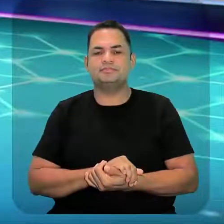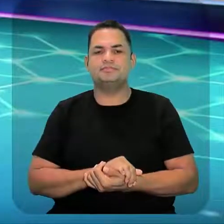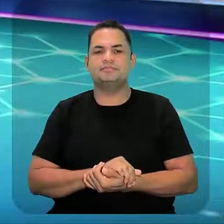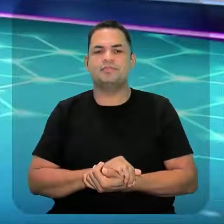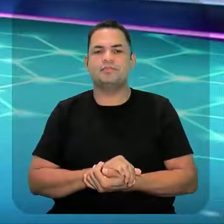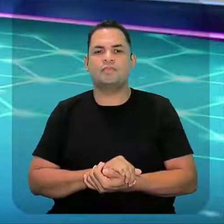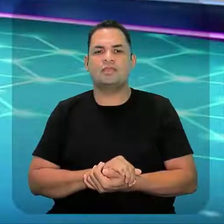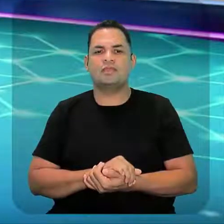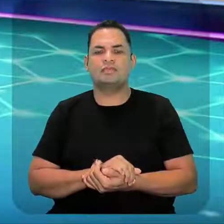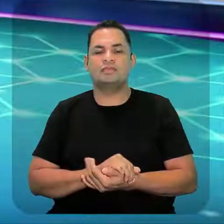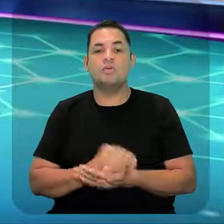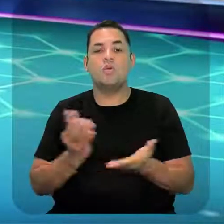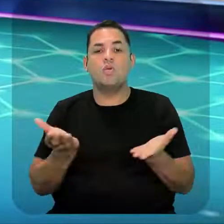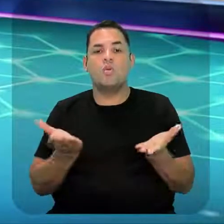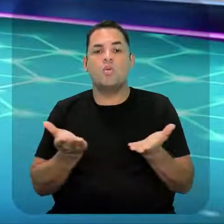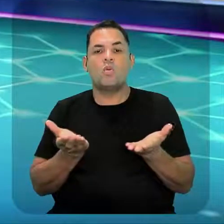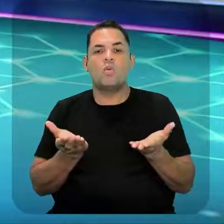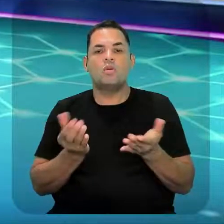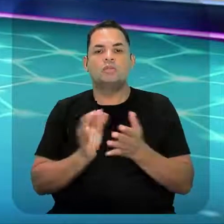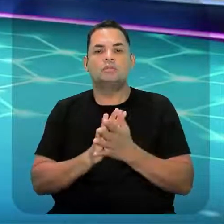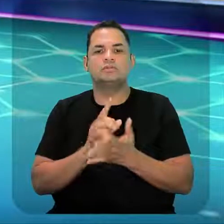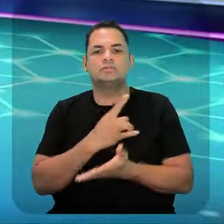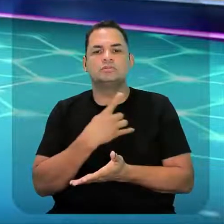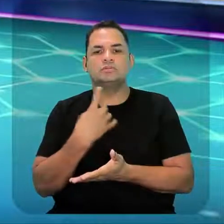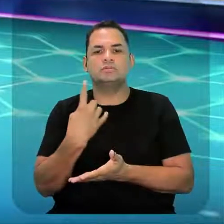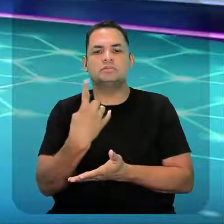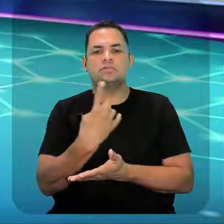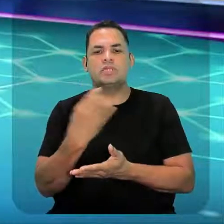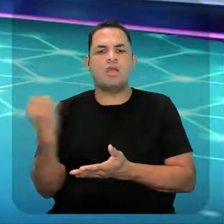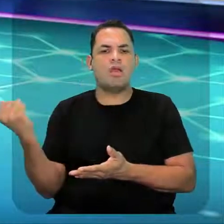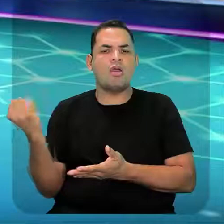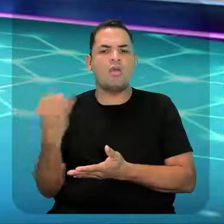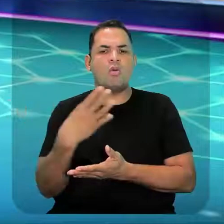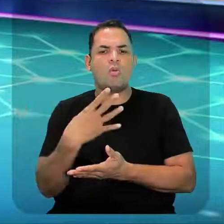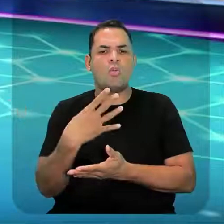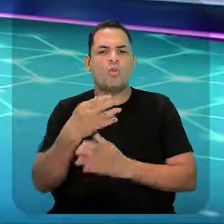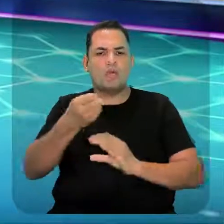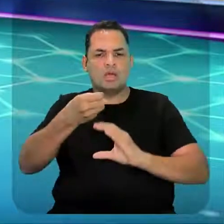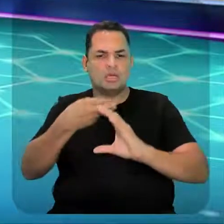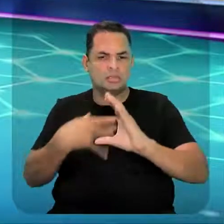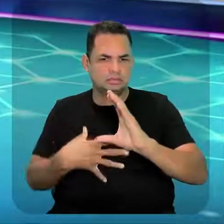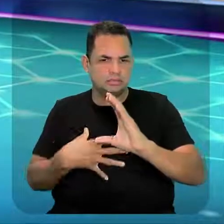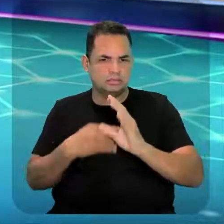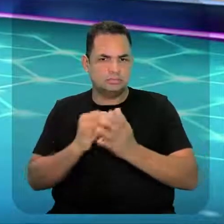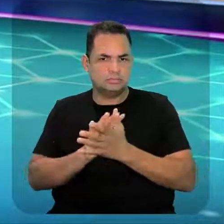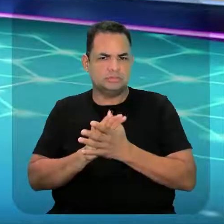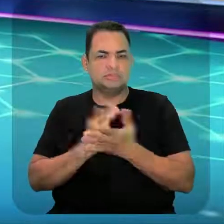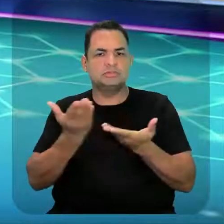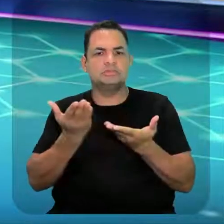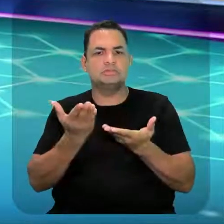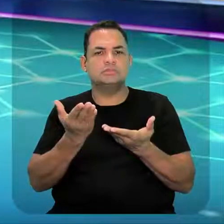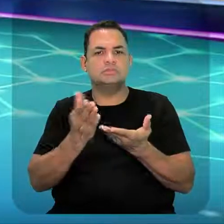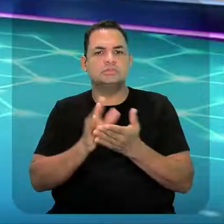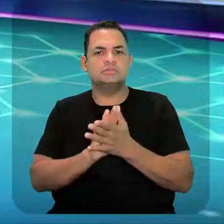hidrocarboneto. Hoje nós vamos falar de uma nova função. São as